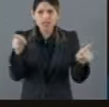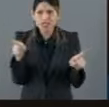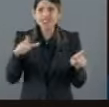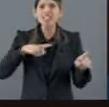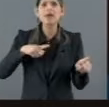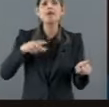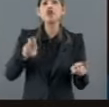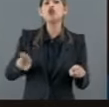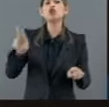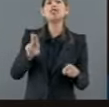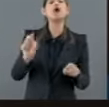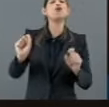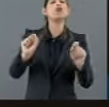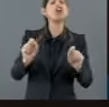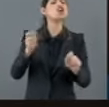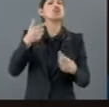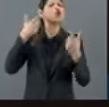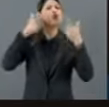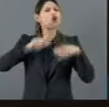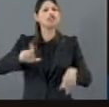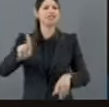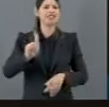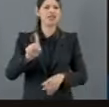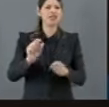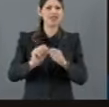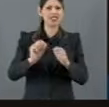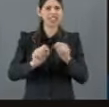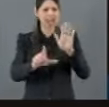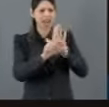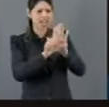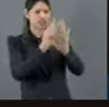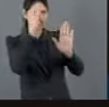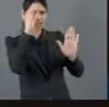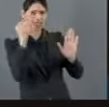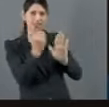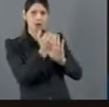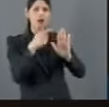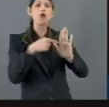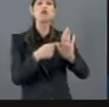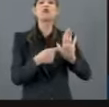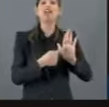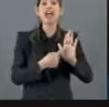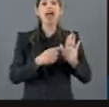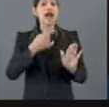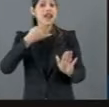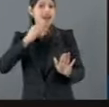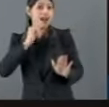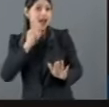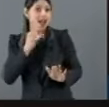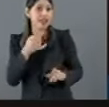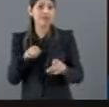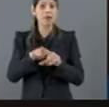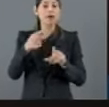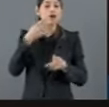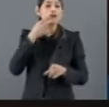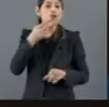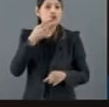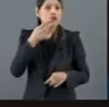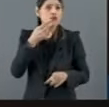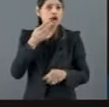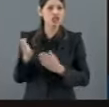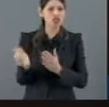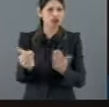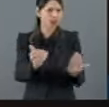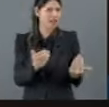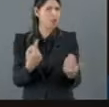a gente não conseguiu fazer o cumprimento da legislação para as bebidas alcoólicas nem tabaco dos nossos adolescentes. Por que que